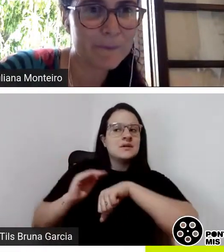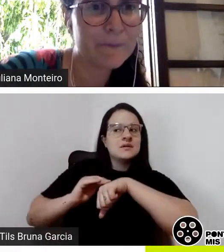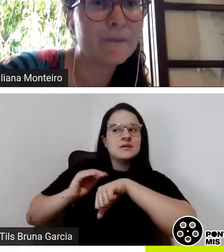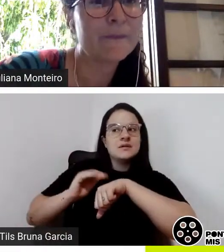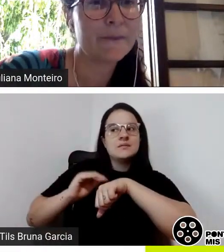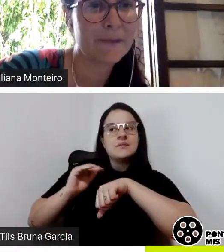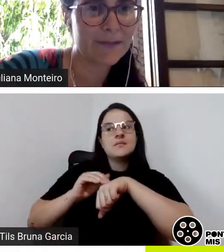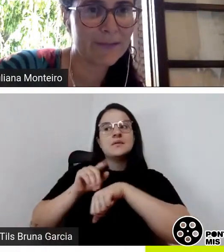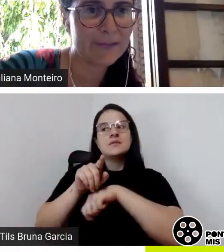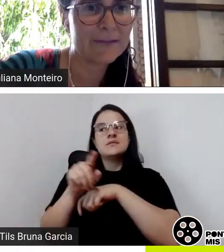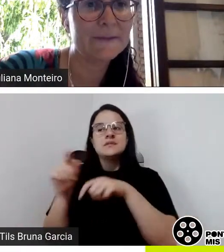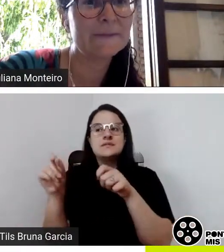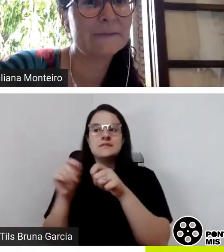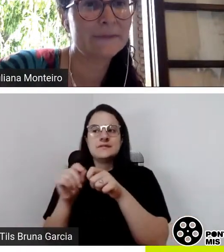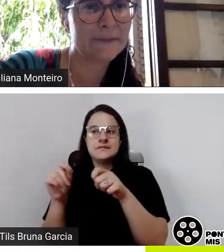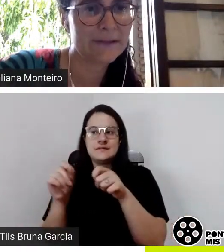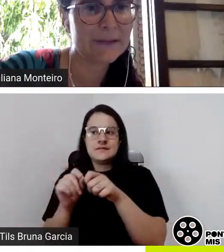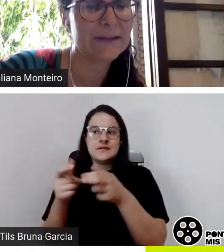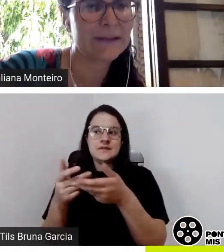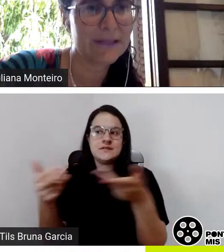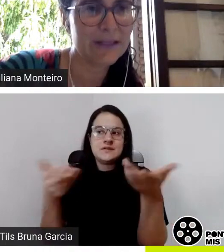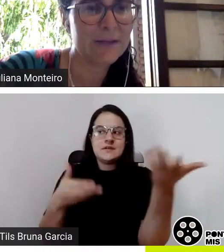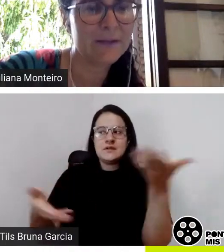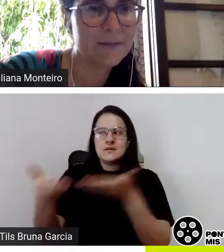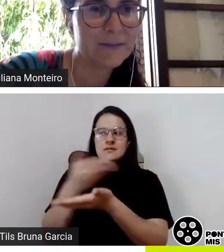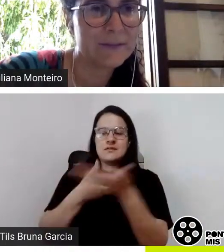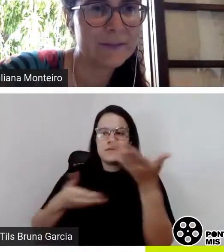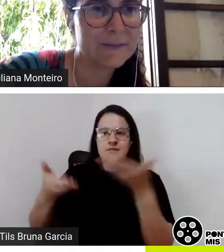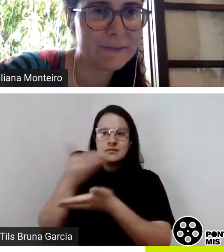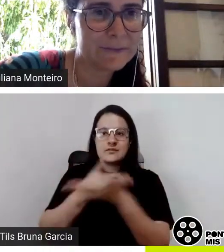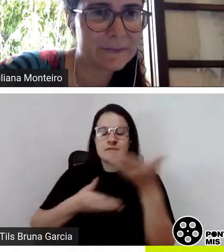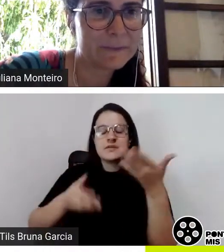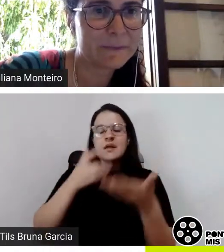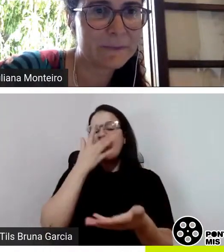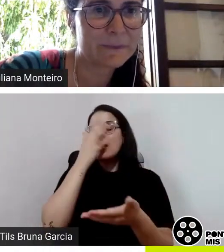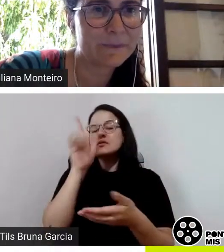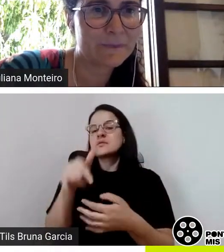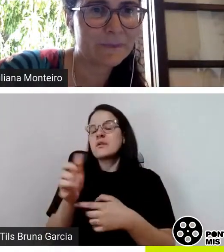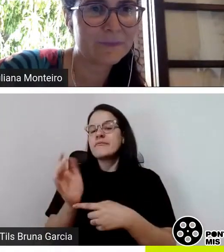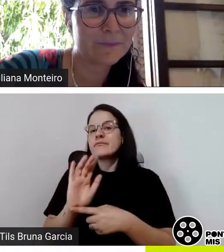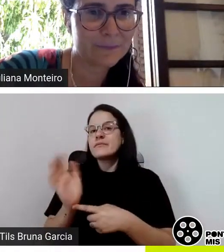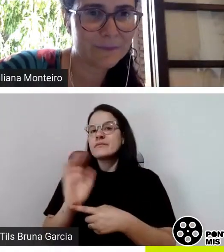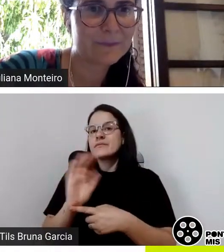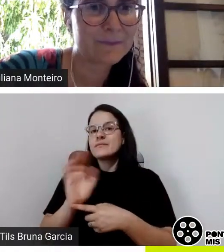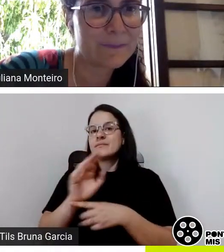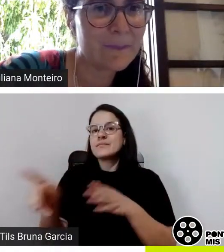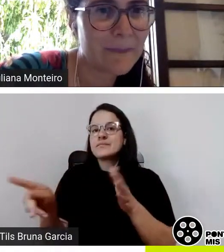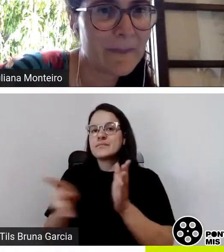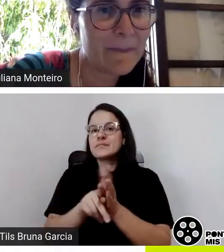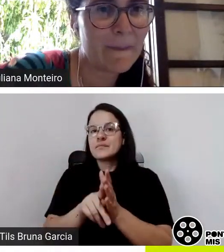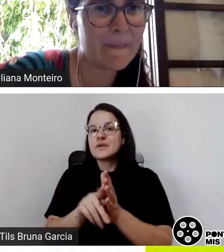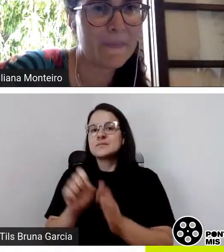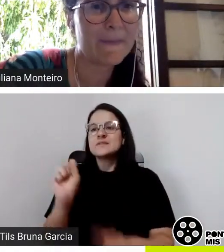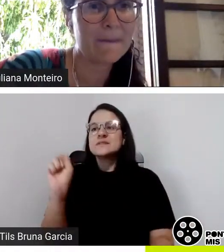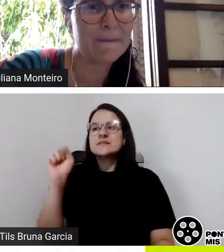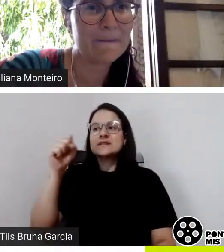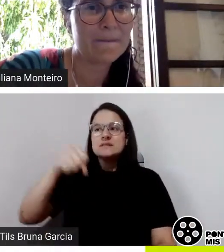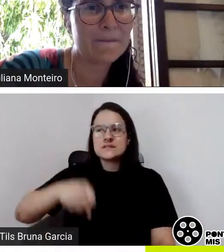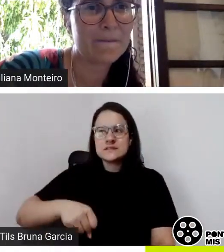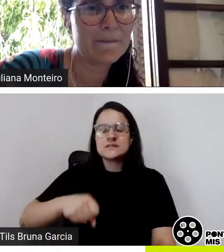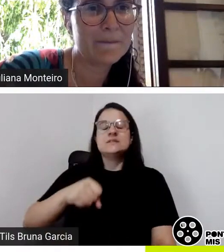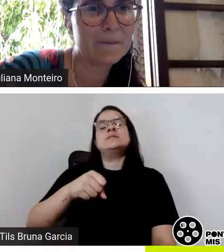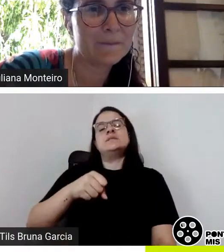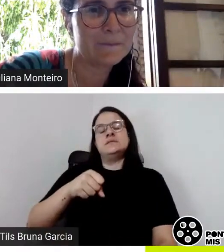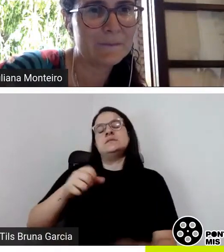do Kleber, o projeto Convida do Instituto Moreira Salles, que eu filmei com essa câmera que está aqui, eu nunca tinha pego uma câmera na